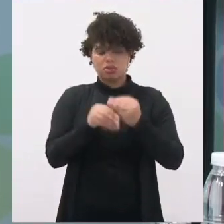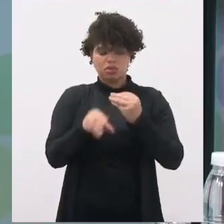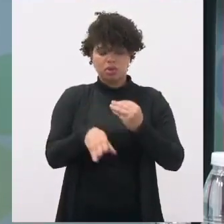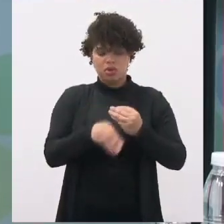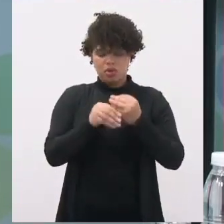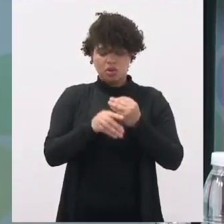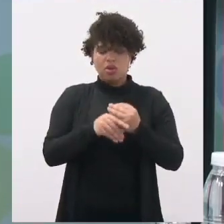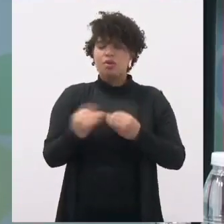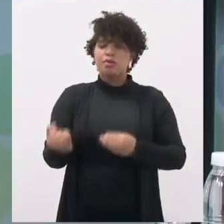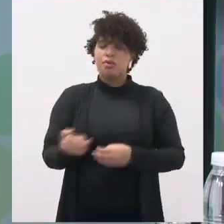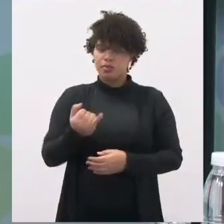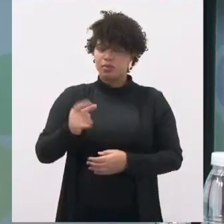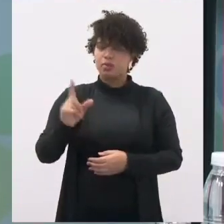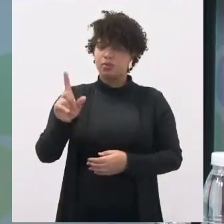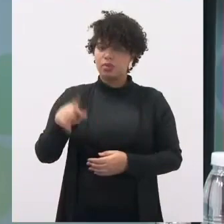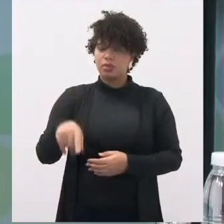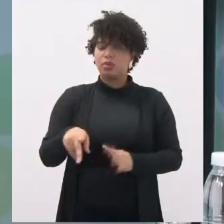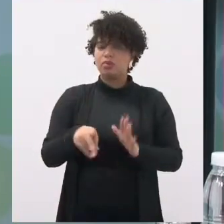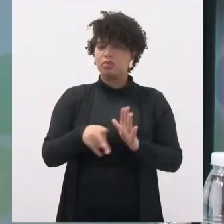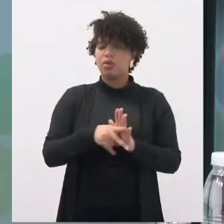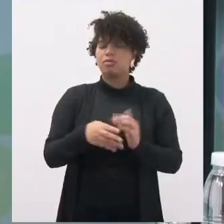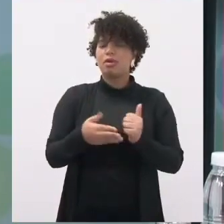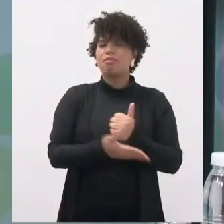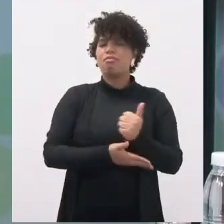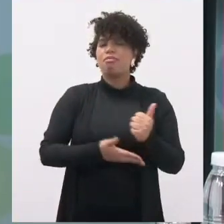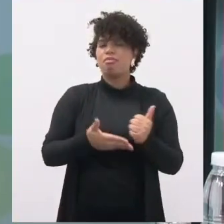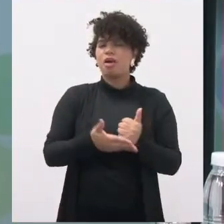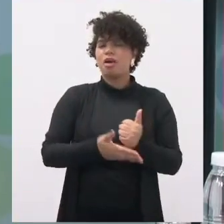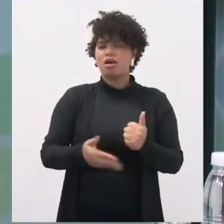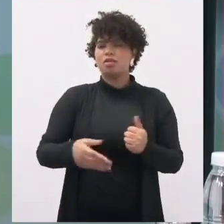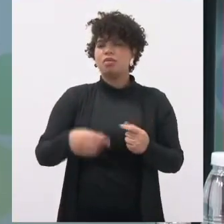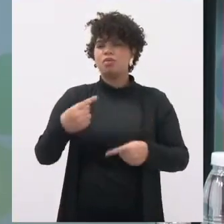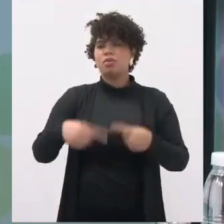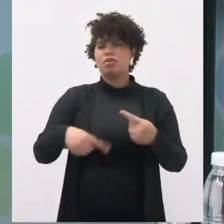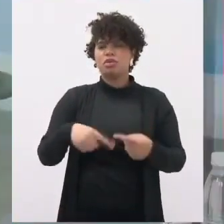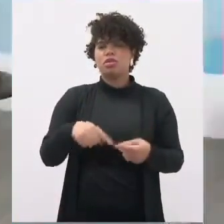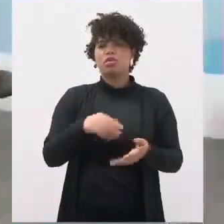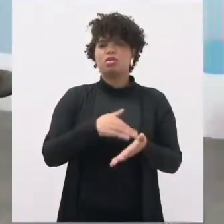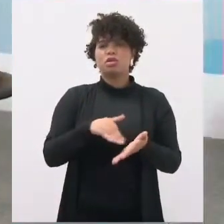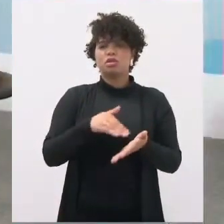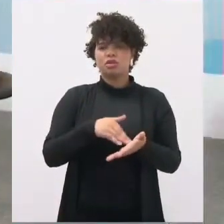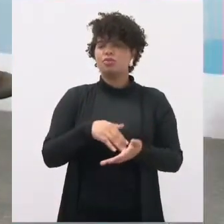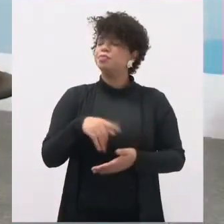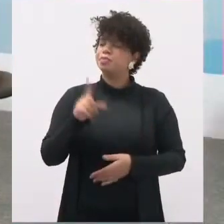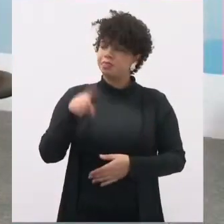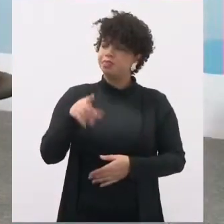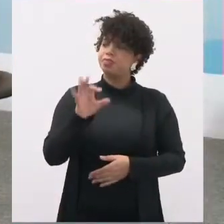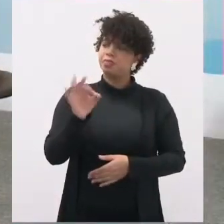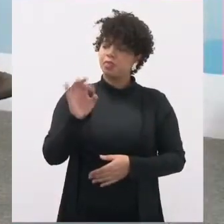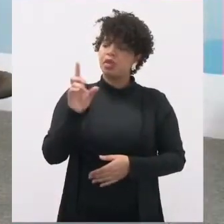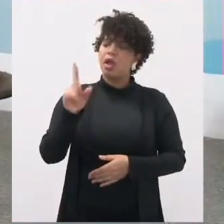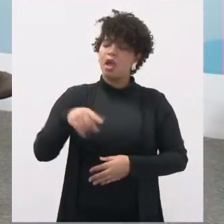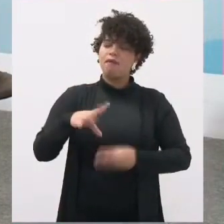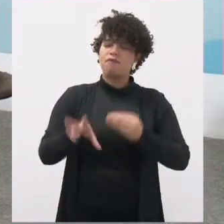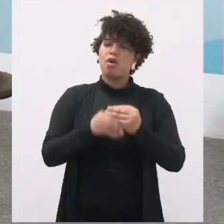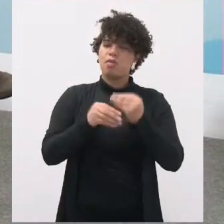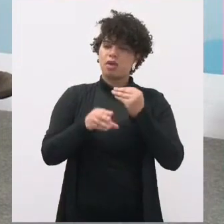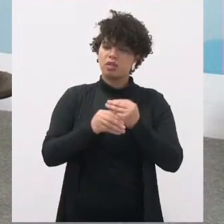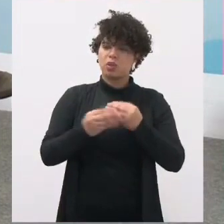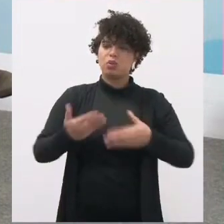faz parte também dessa concepção política da Secretaria. Exatamente, né? Então a formação em serviço,